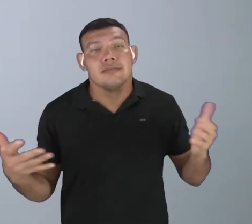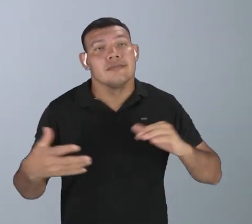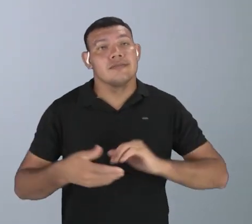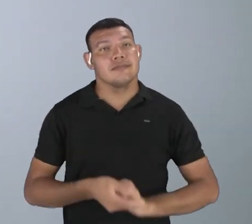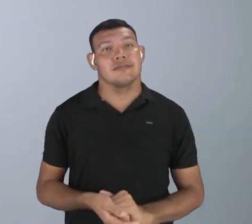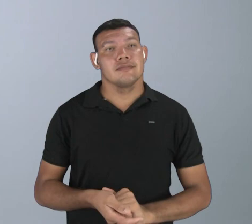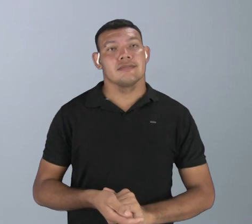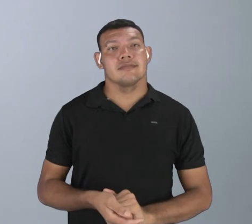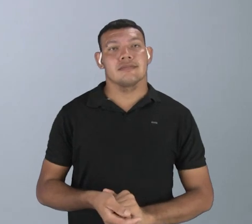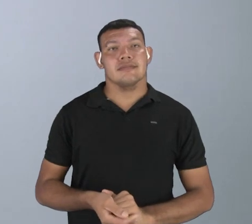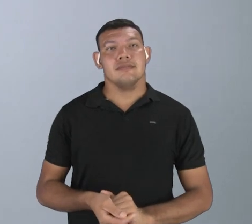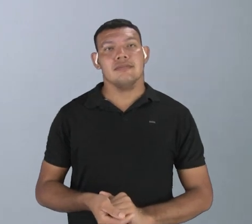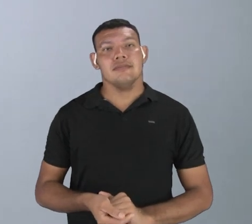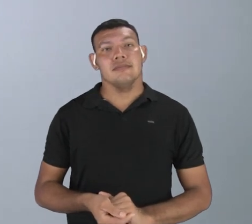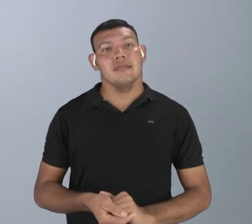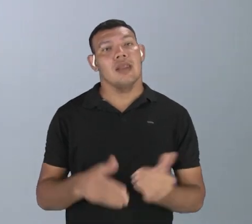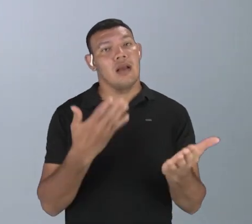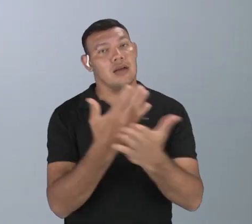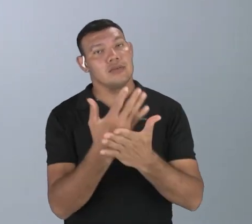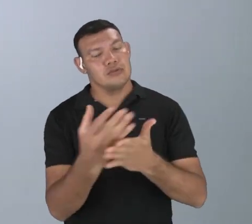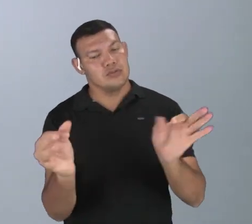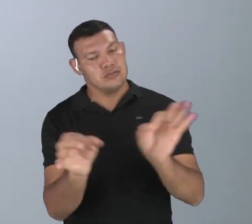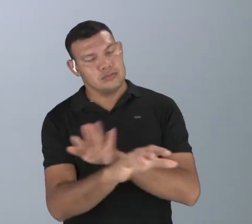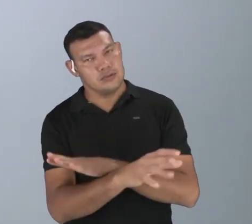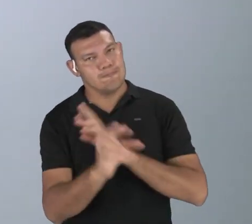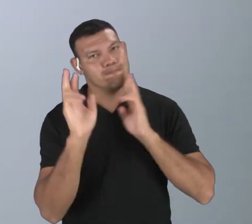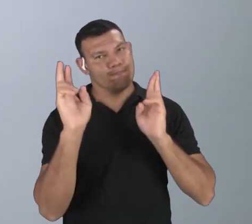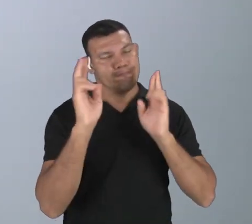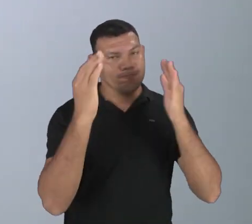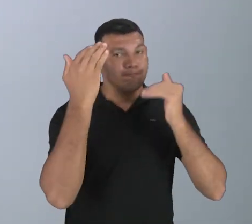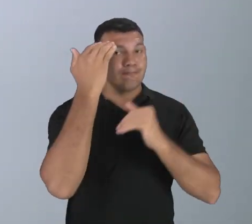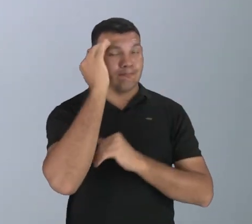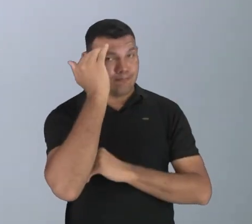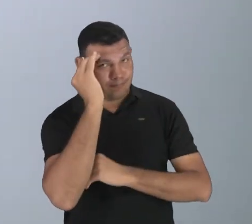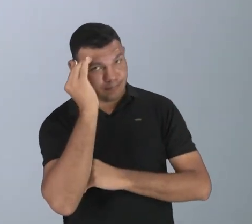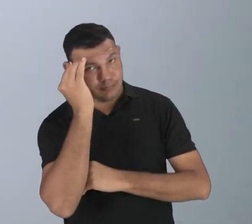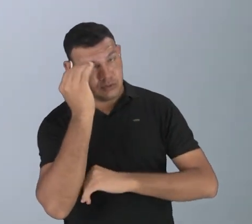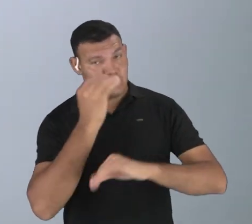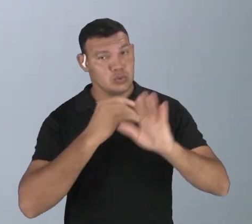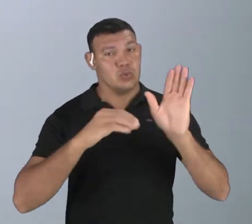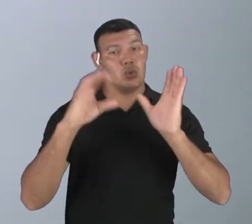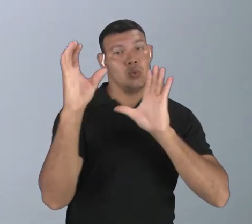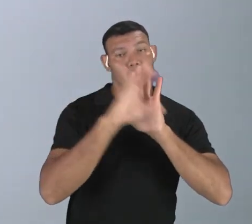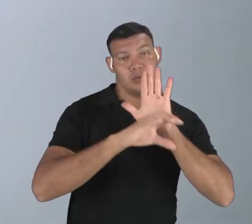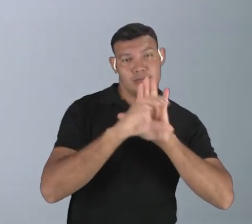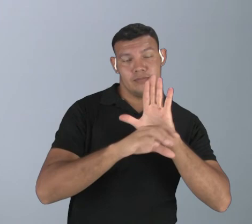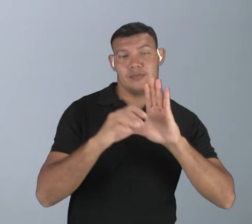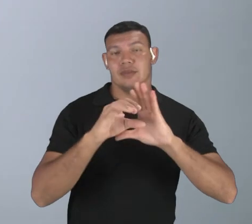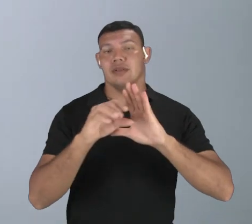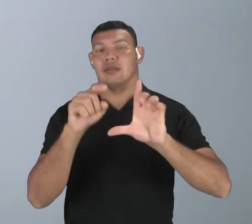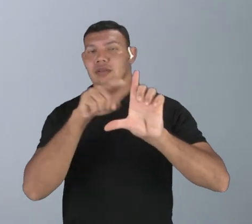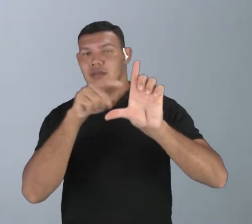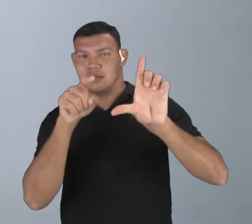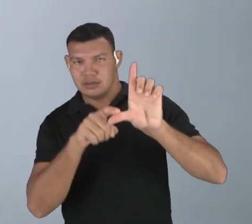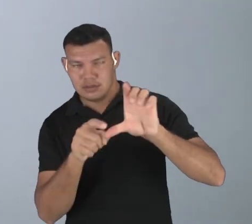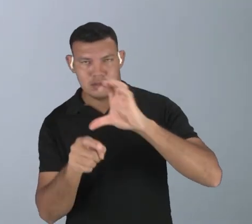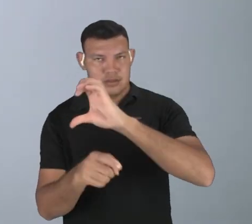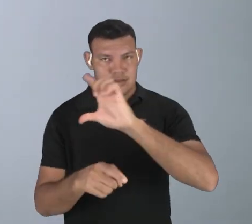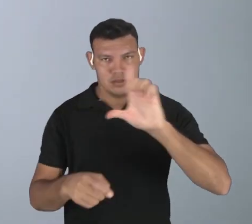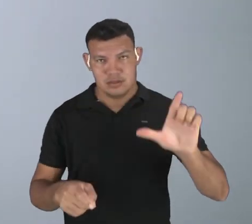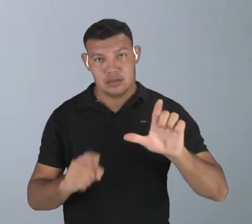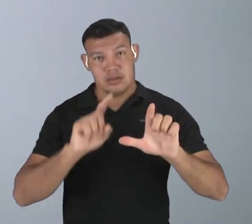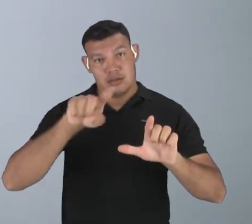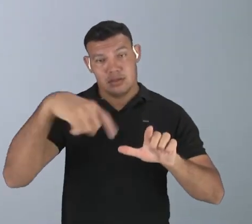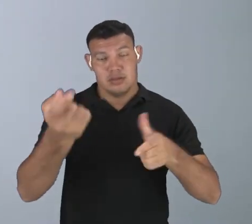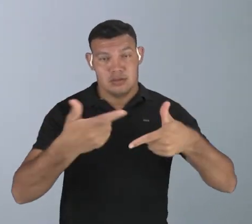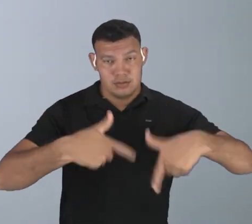mim, essa foi a nossa aula de hoje. Espero que você tenha compreendido os conceitos de ângulo, classificação de ângulos. Depois